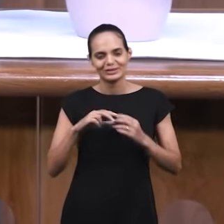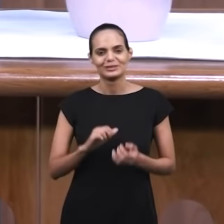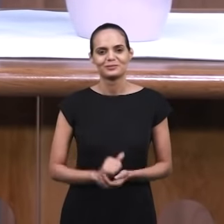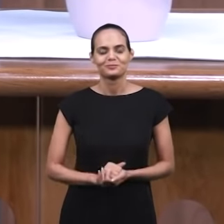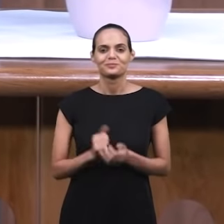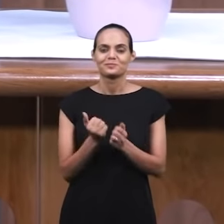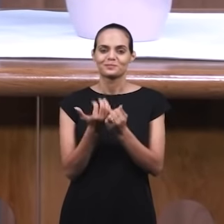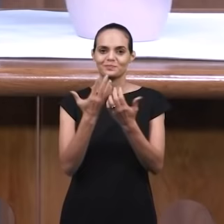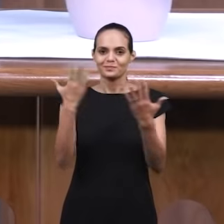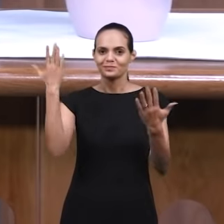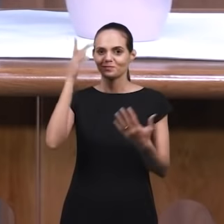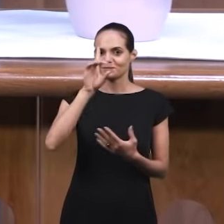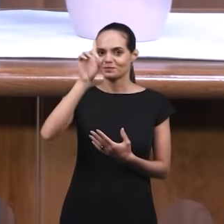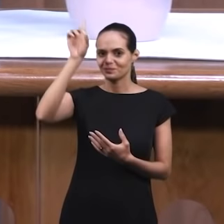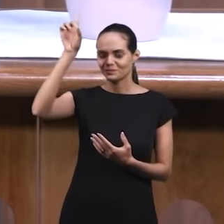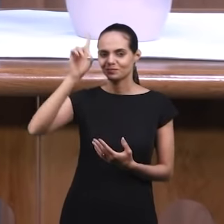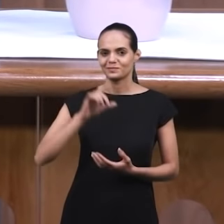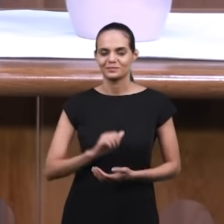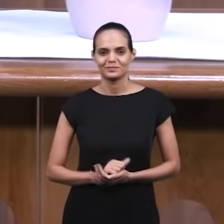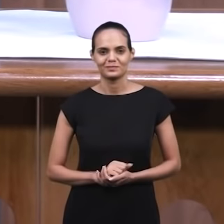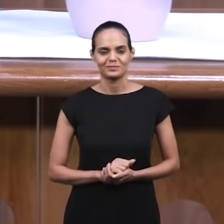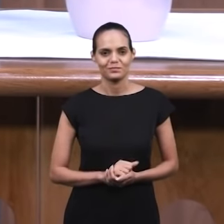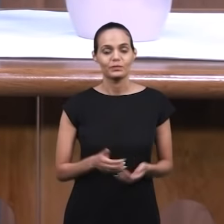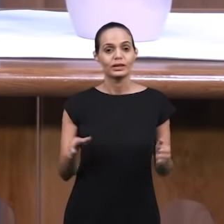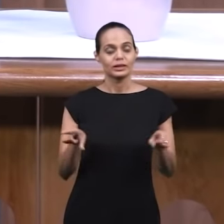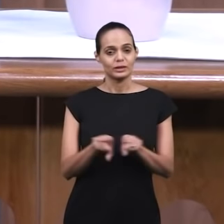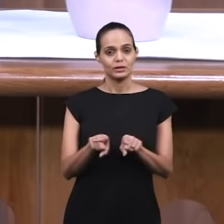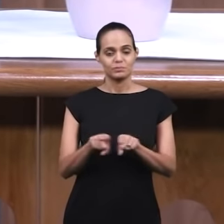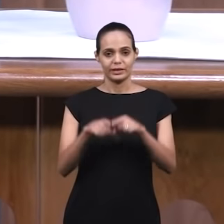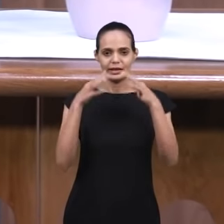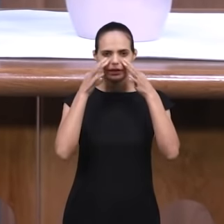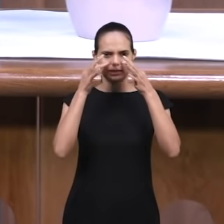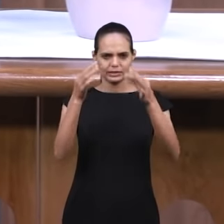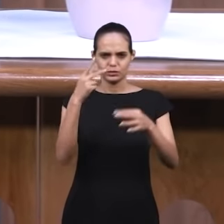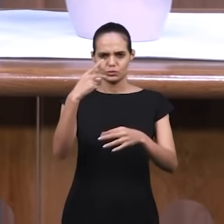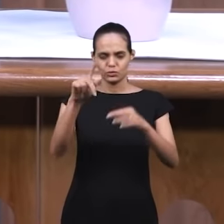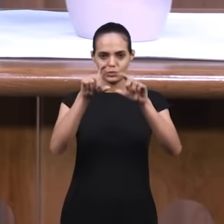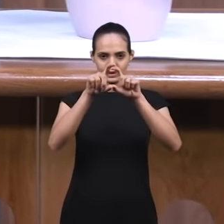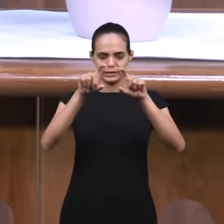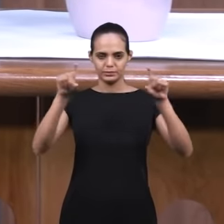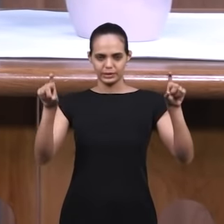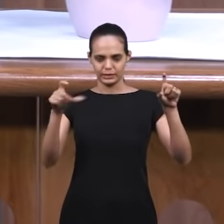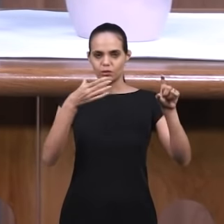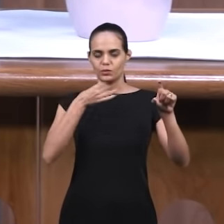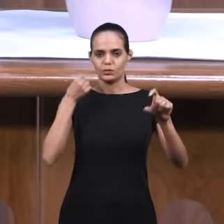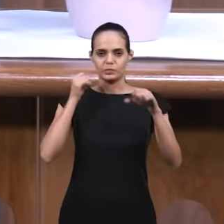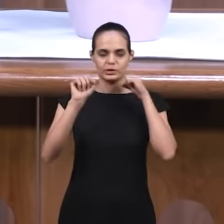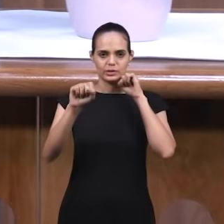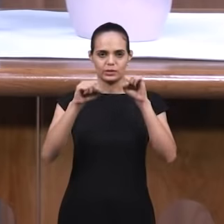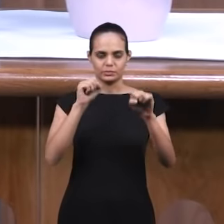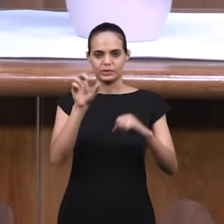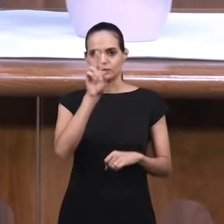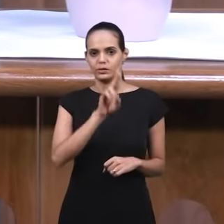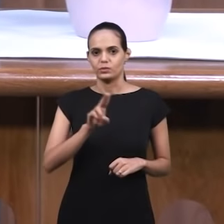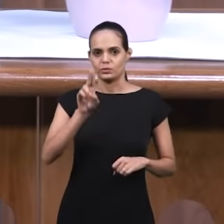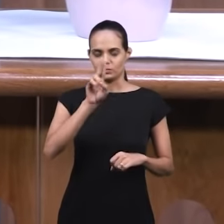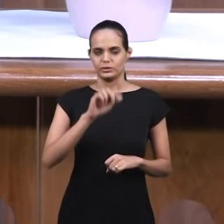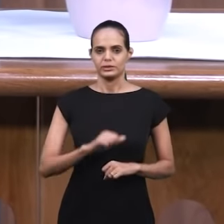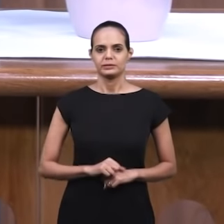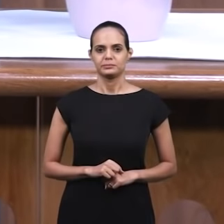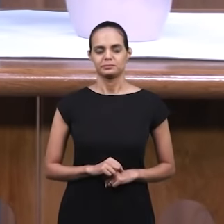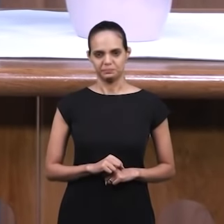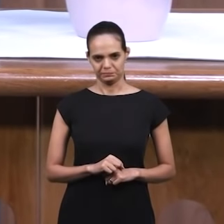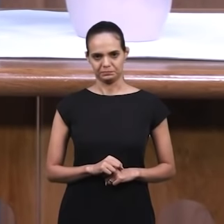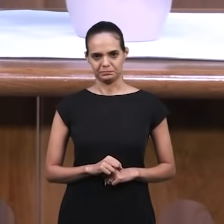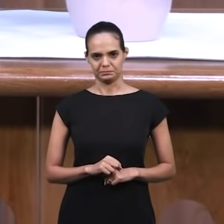Eu quero agora também convidar a sua atenção para a expressão que o salmista usa quando ele diz